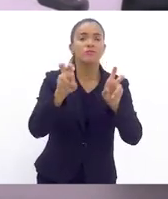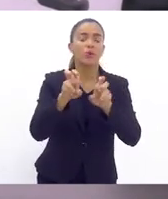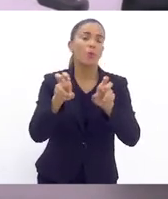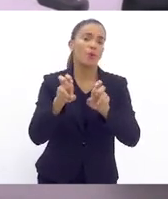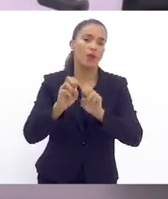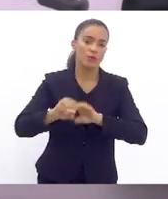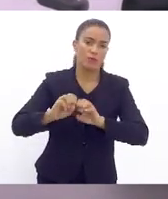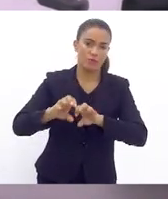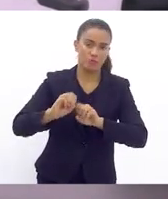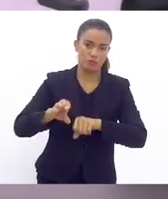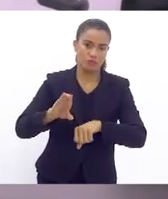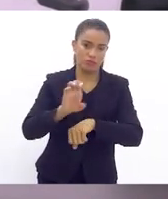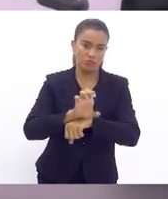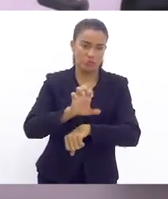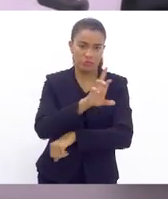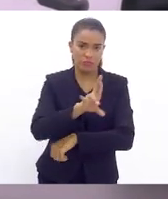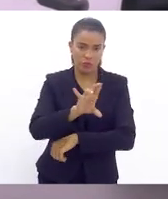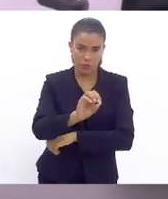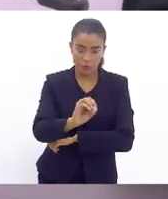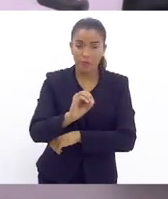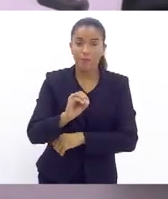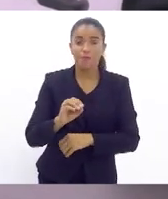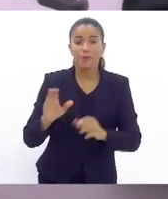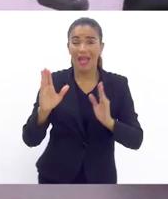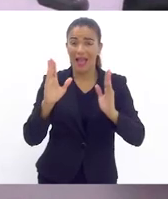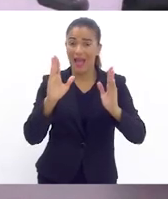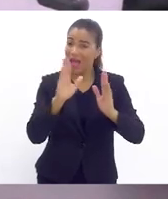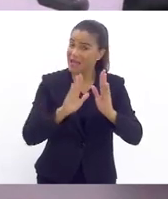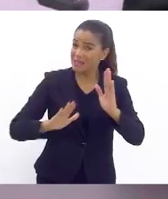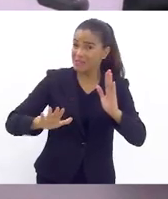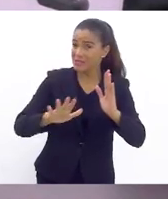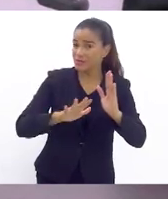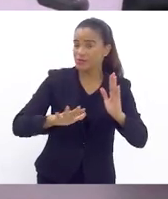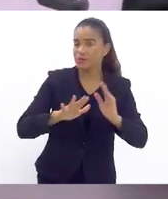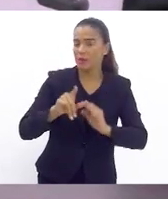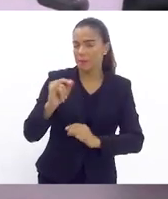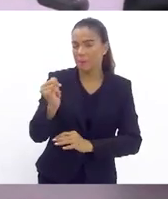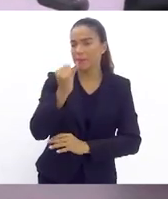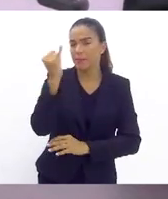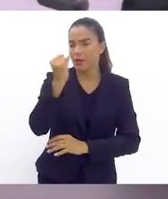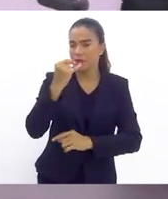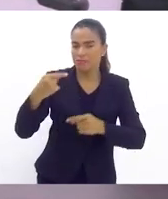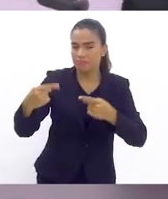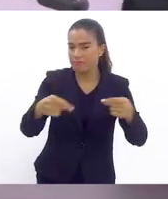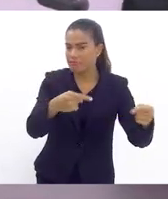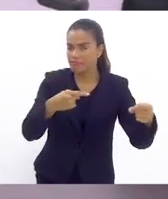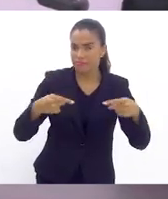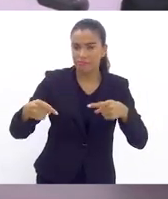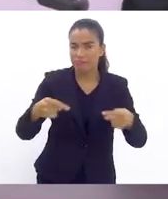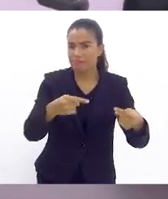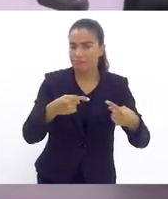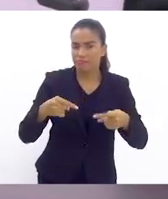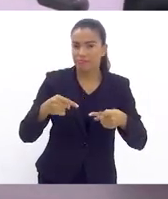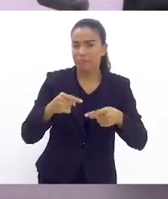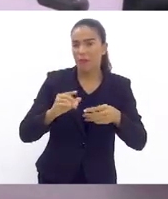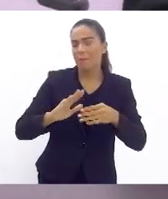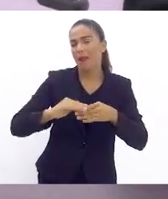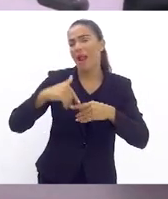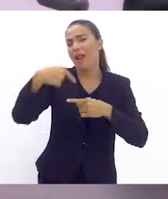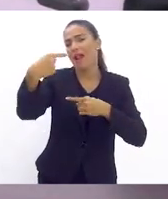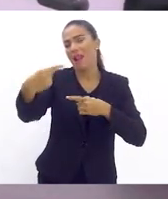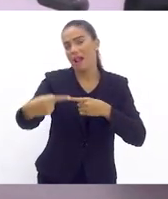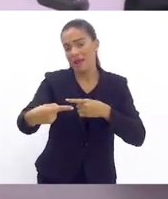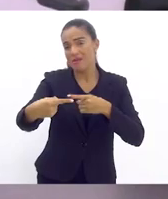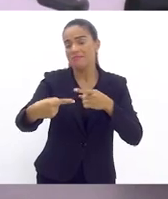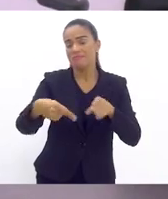do Rio de Janeiro a questão que se coloca que eu acho que é importante a gente debater aqui também para além do que foi